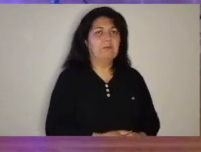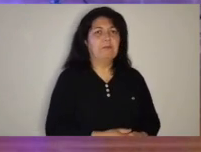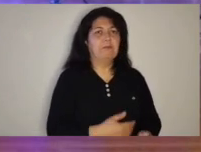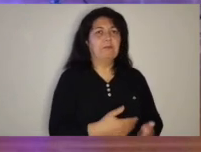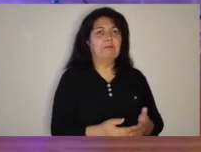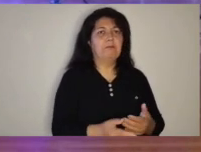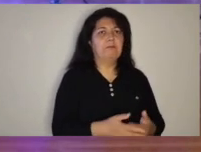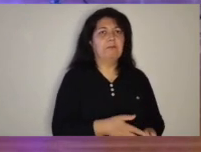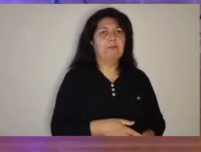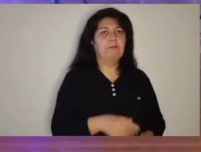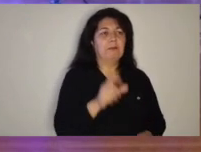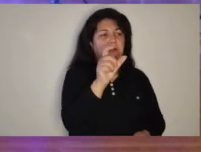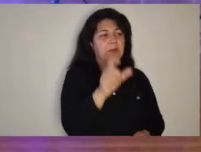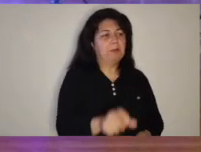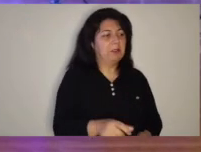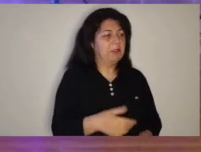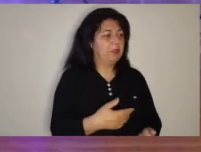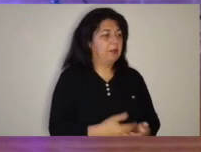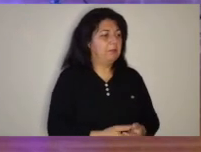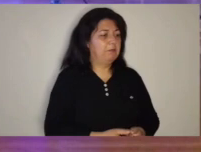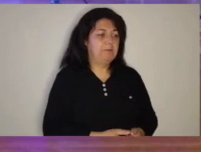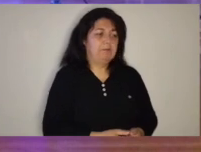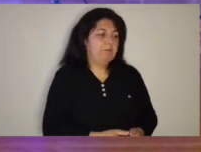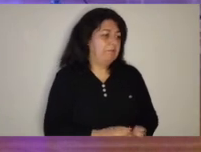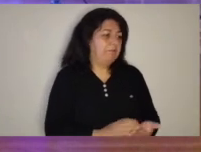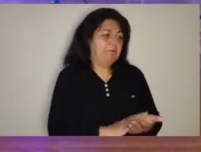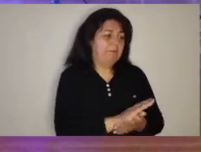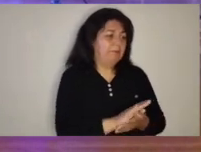Absolutamente nada é registrado na Bíblia.